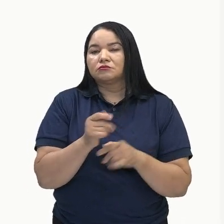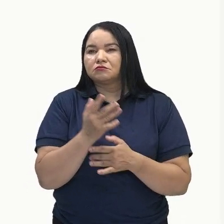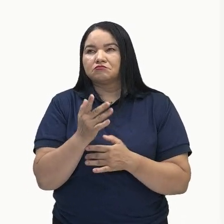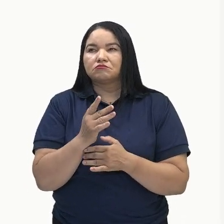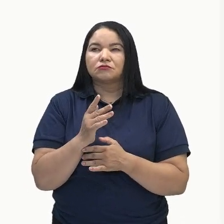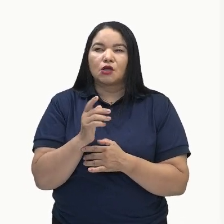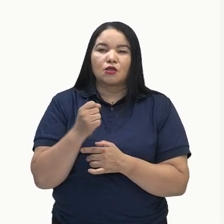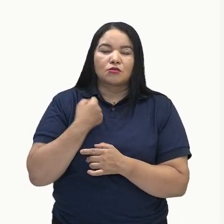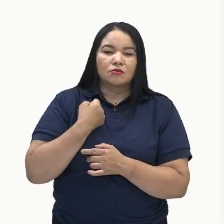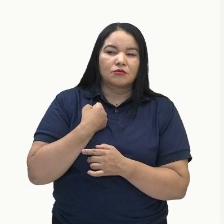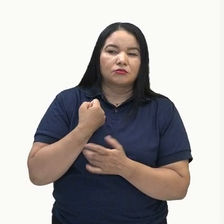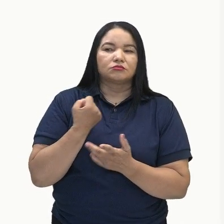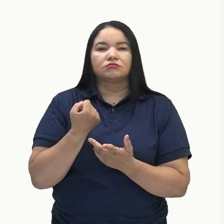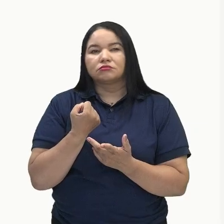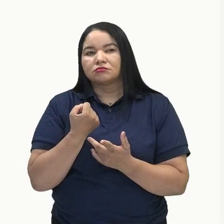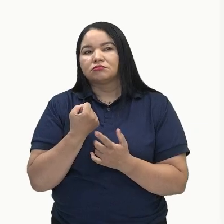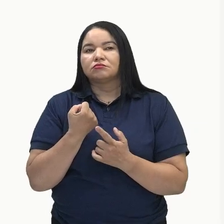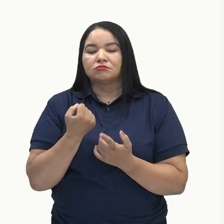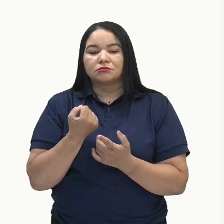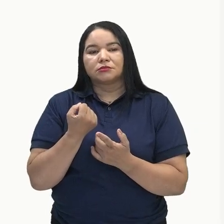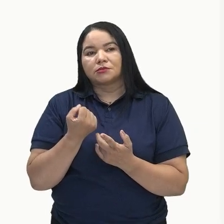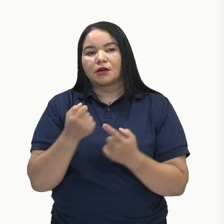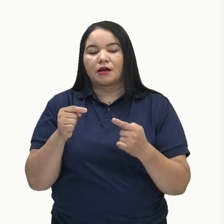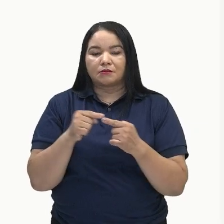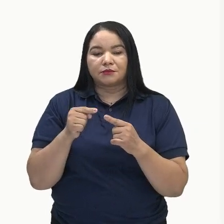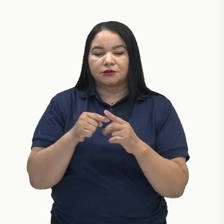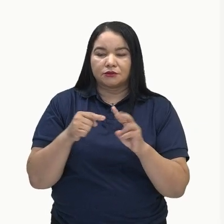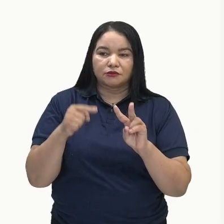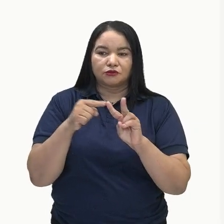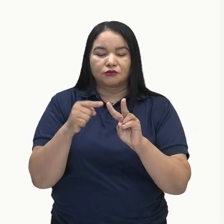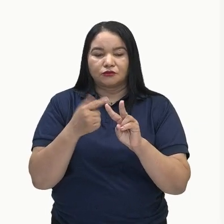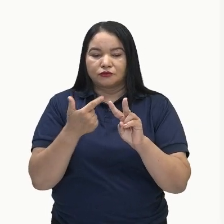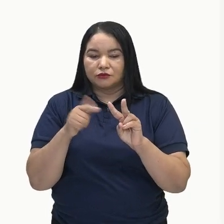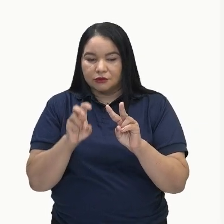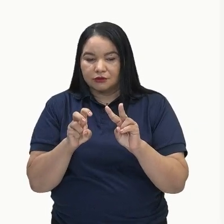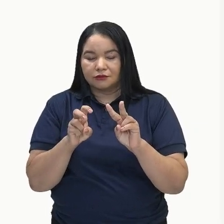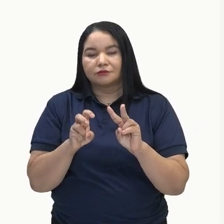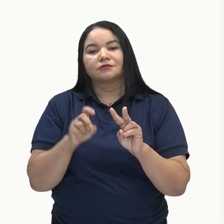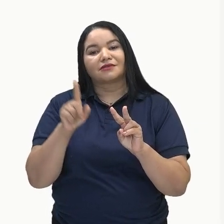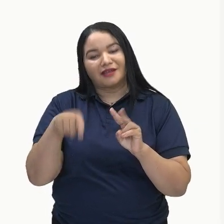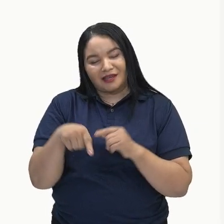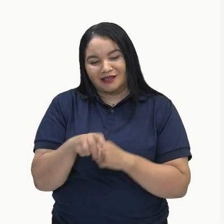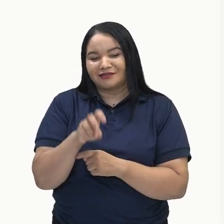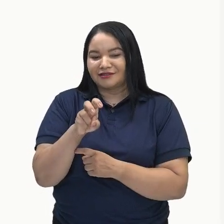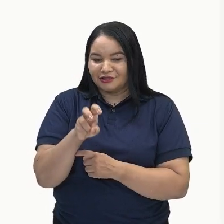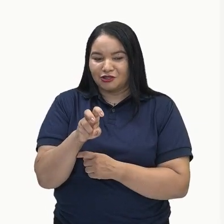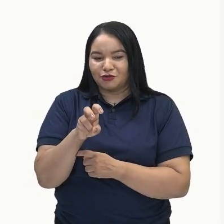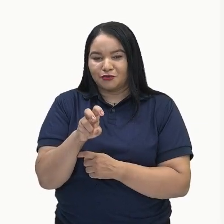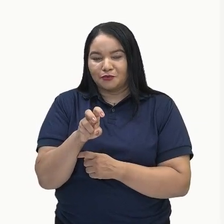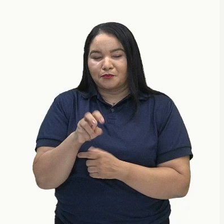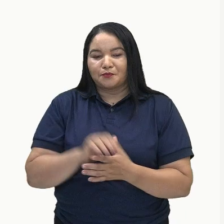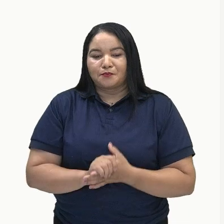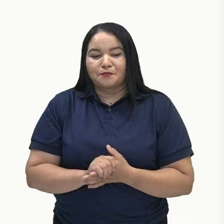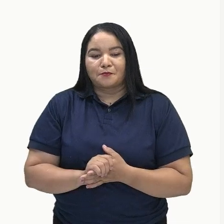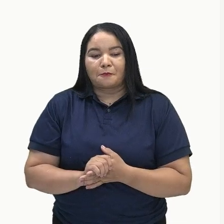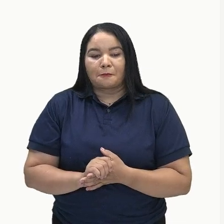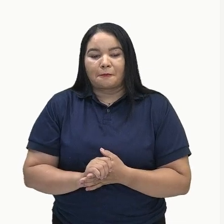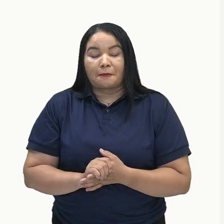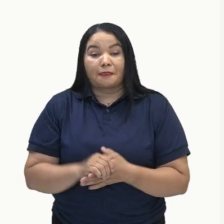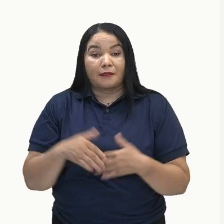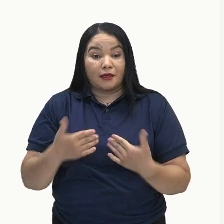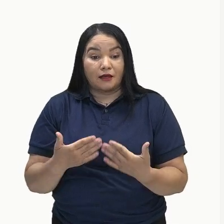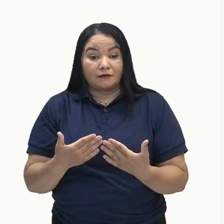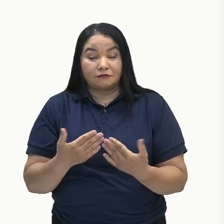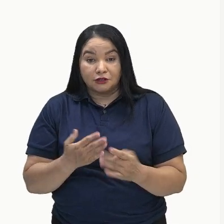número que eu multiplico por ele mesmo, que é igual a 25? Bom, esse número é 5, certo? Então, o que a gente